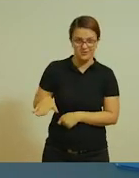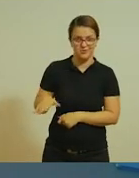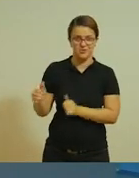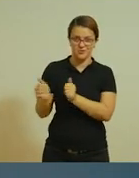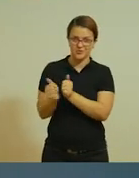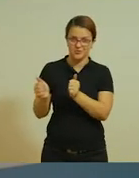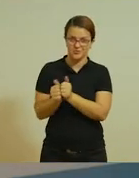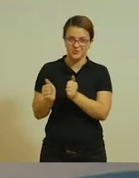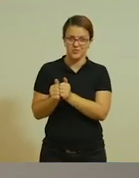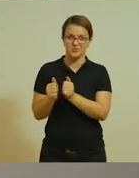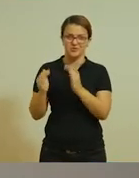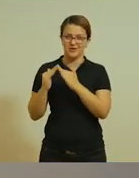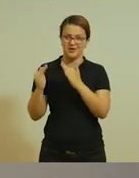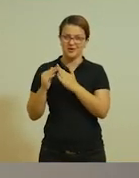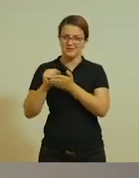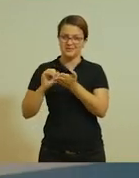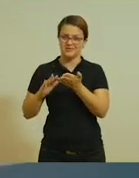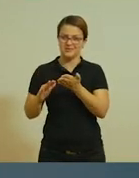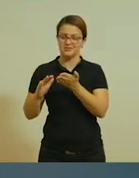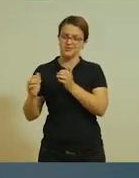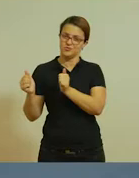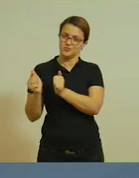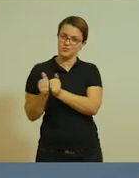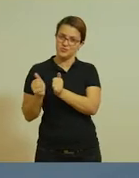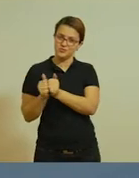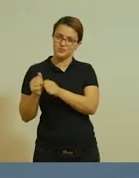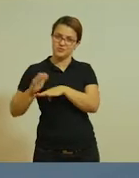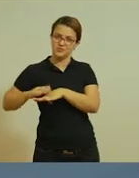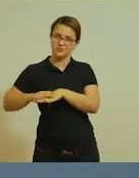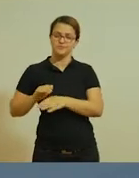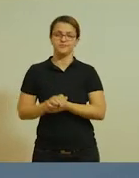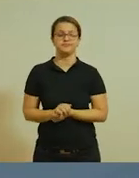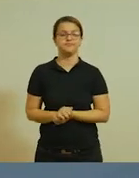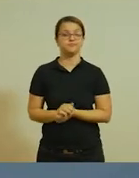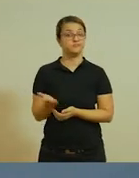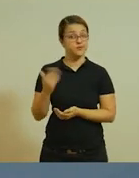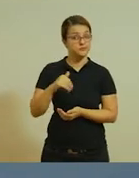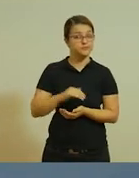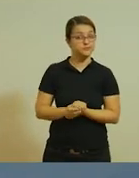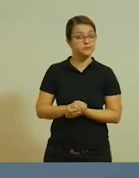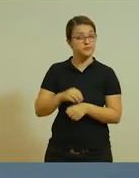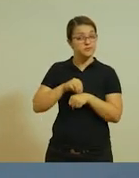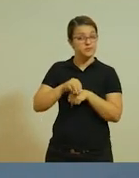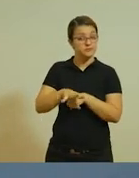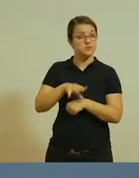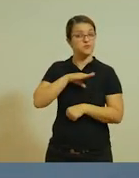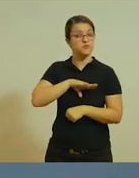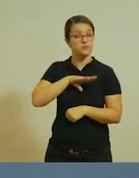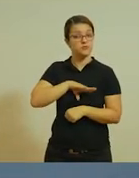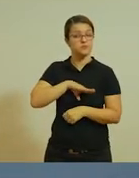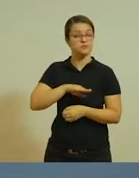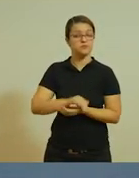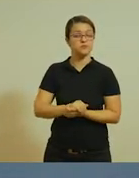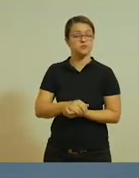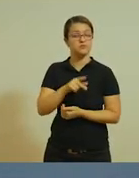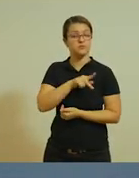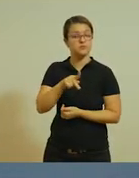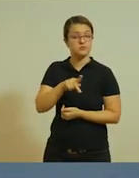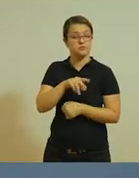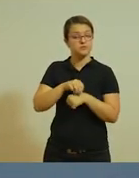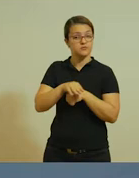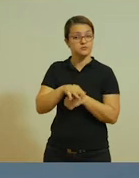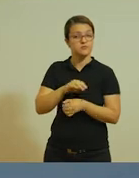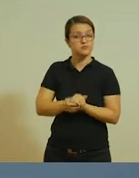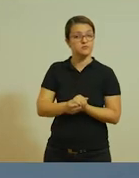bem importantes, tá bom? Vamos lá! Bom, aqui nós temos as sugestões, né, de língua portuguesa. A